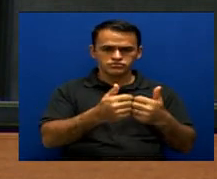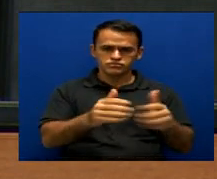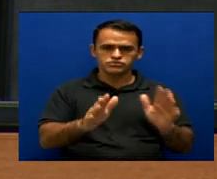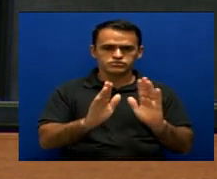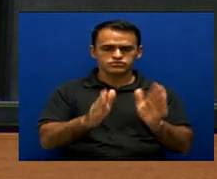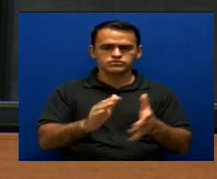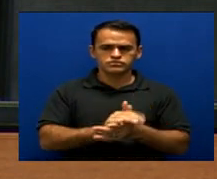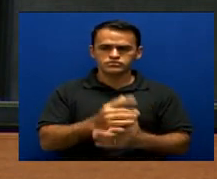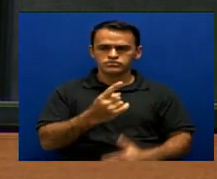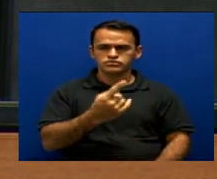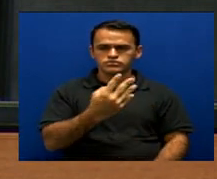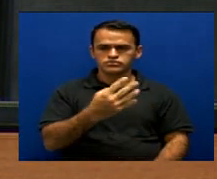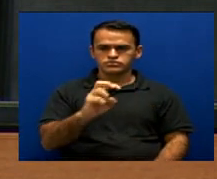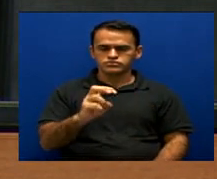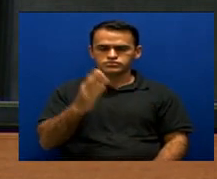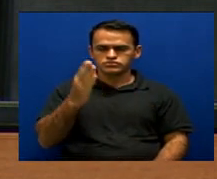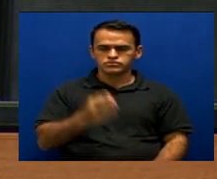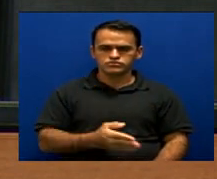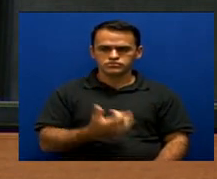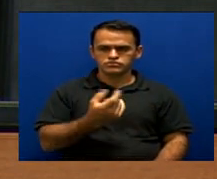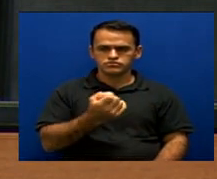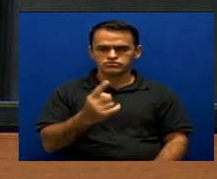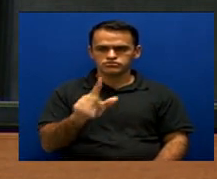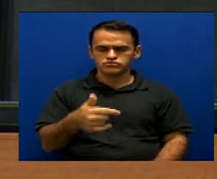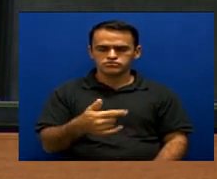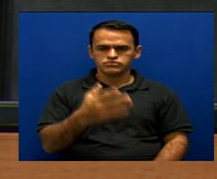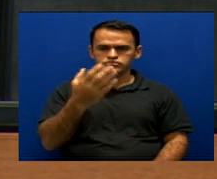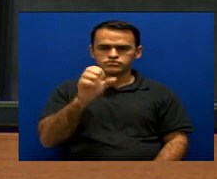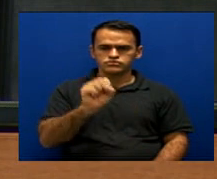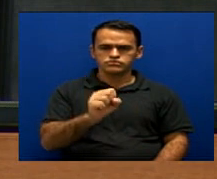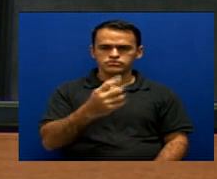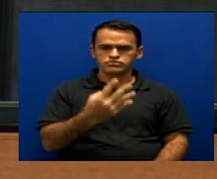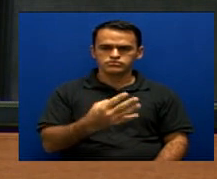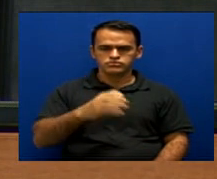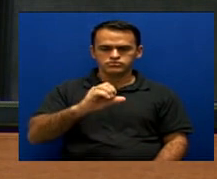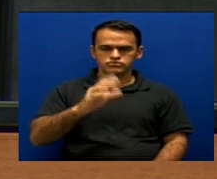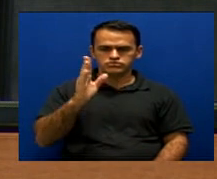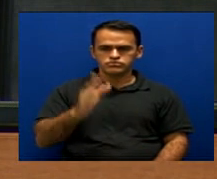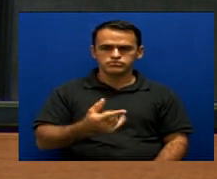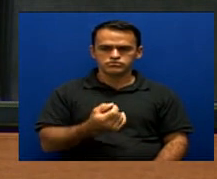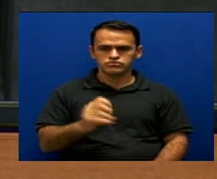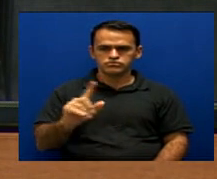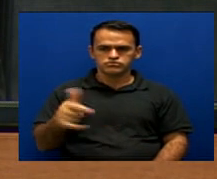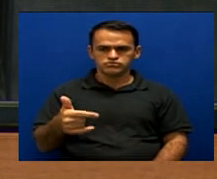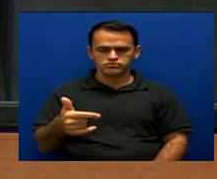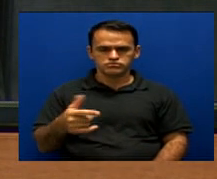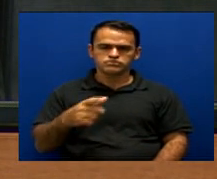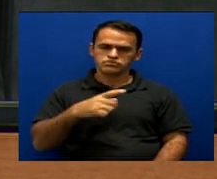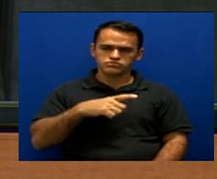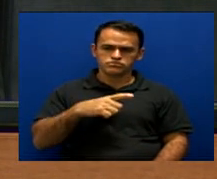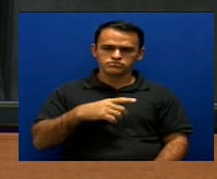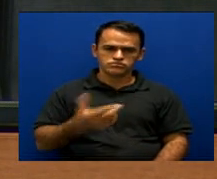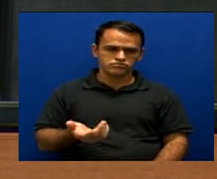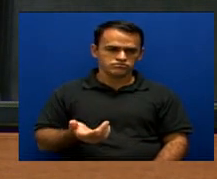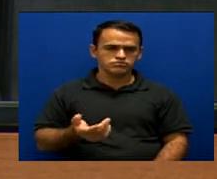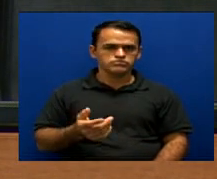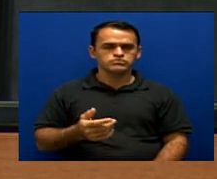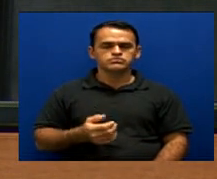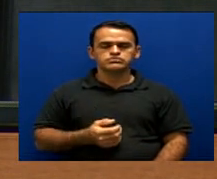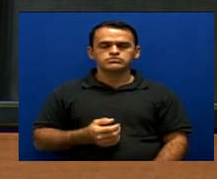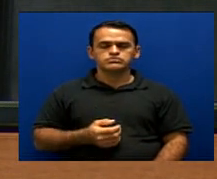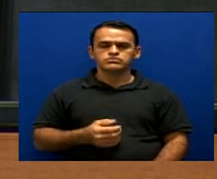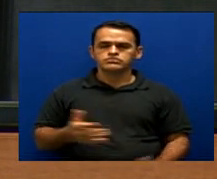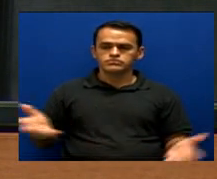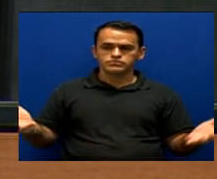cita 145 2017 849 2017 benfica funcionamento